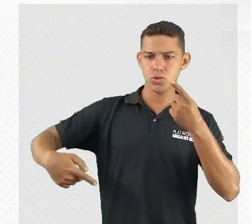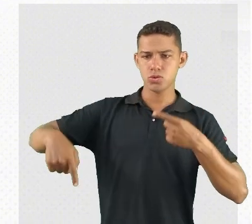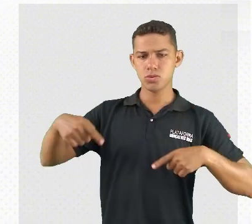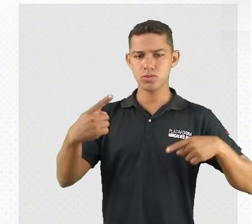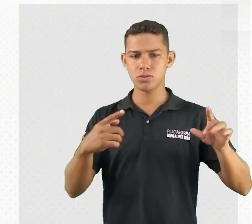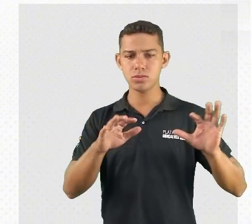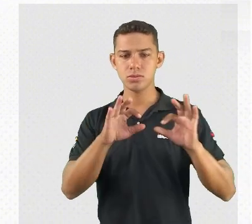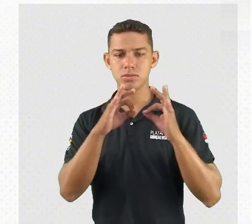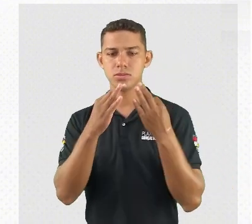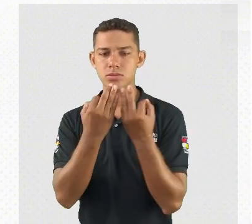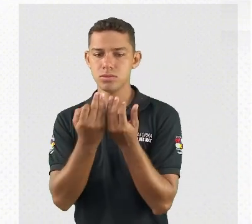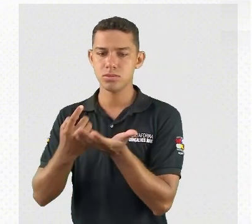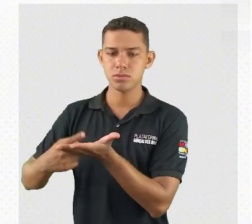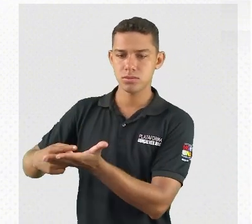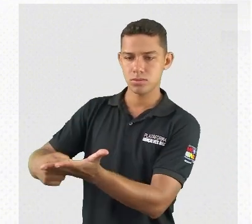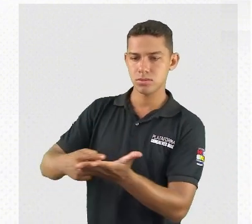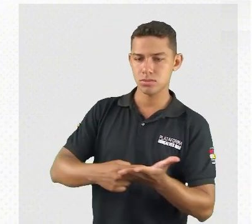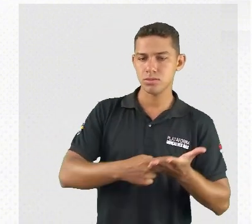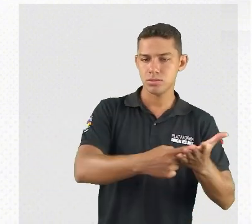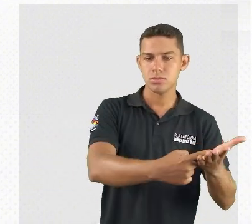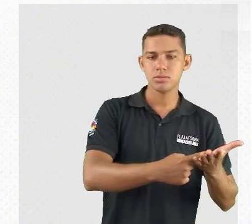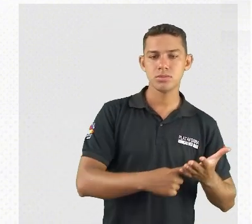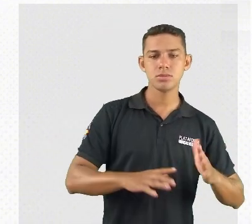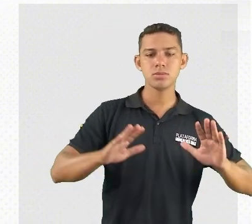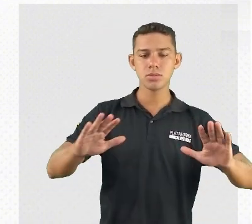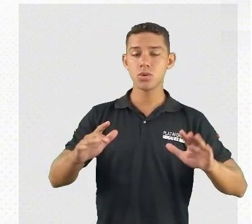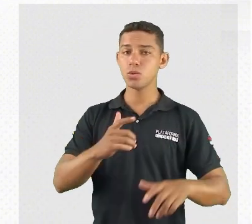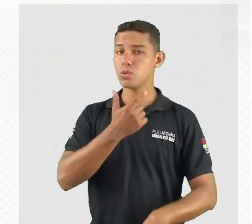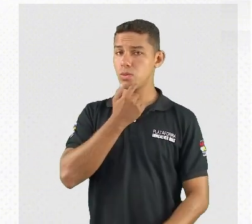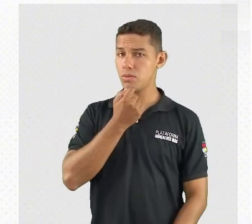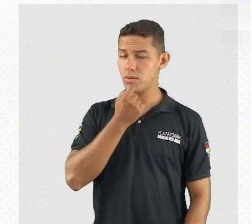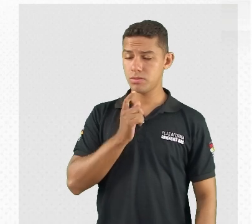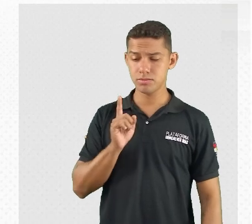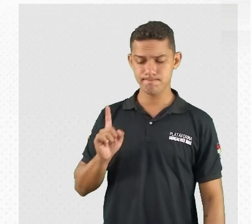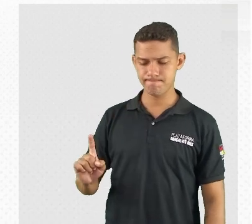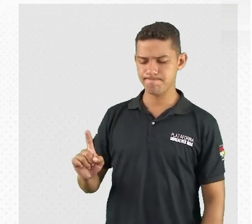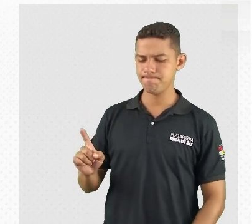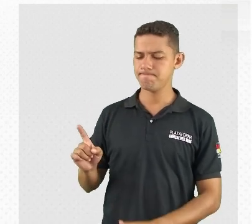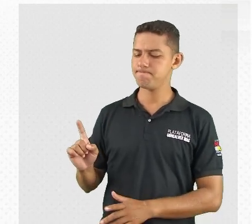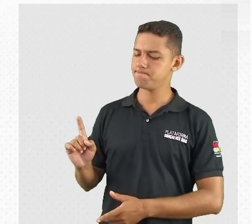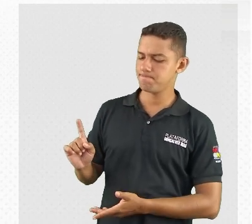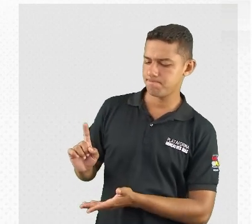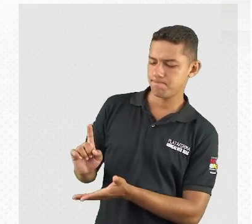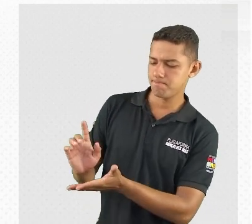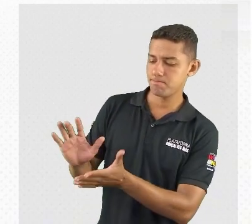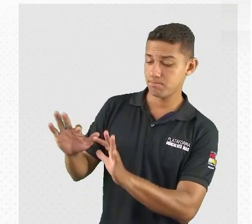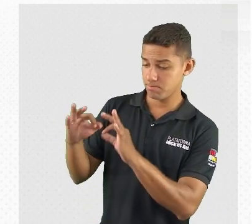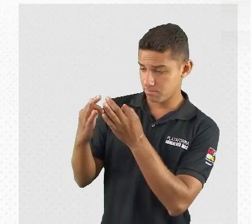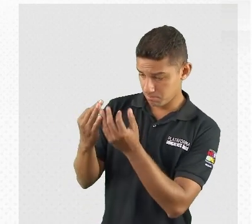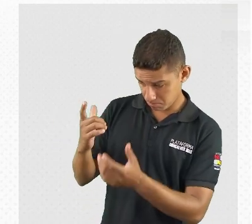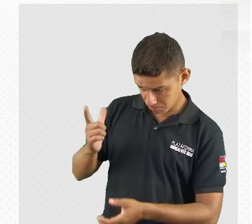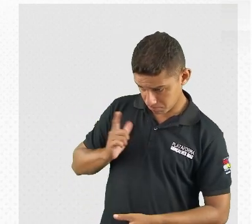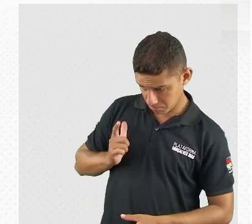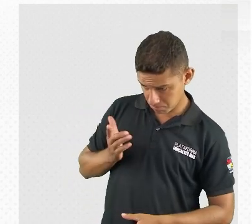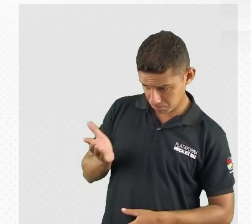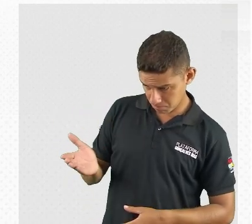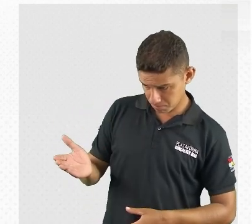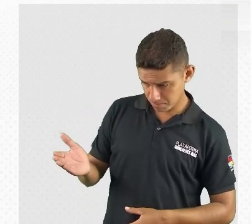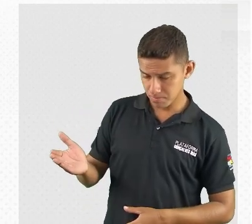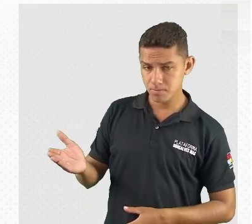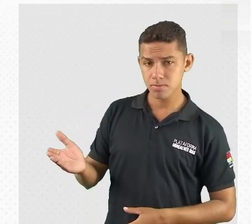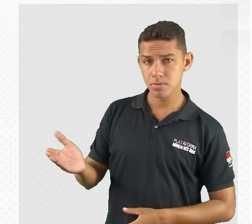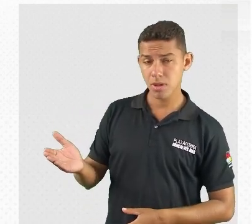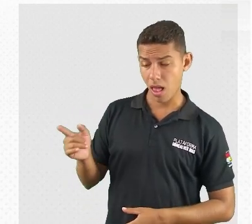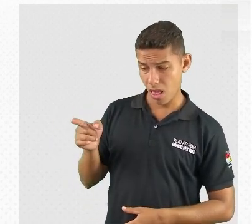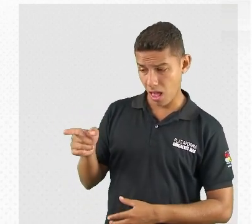as famílias, né? Então, o homem, ele nasce ali, ele tem a sua família, e